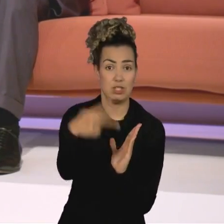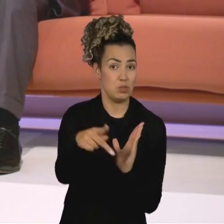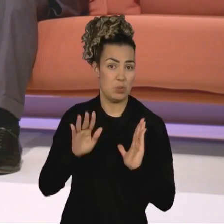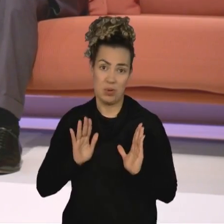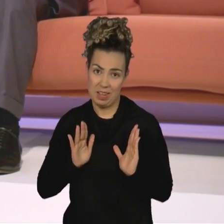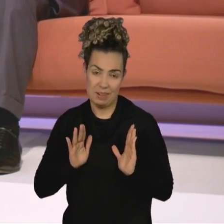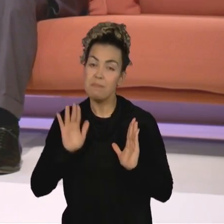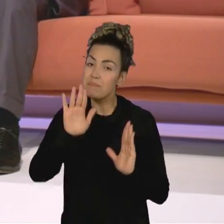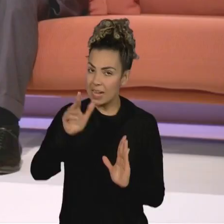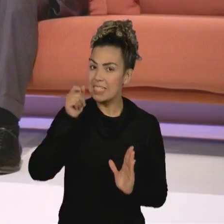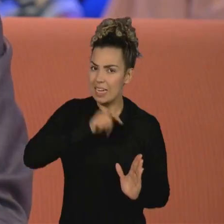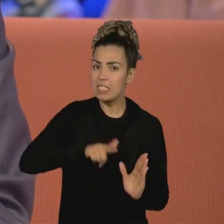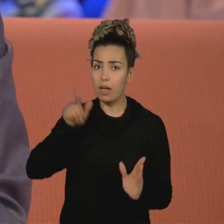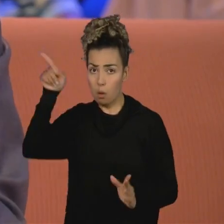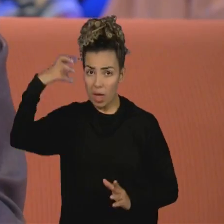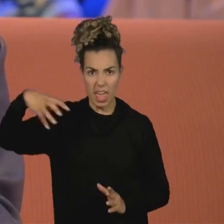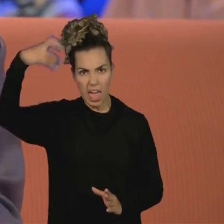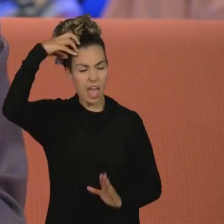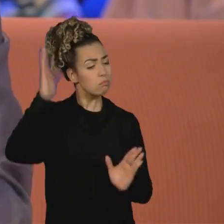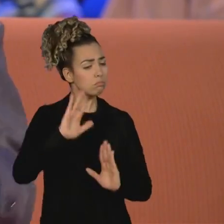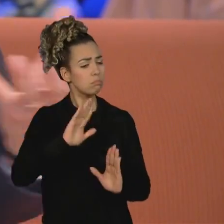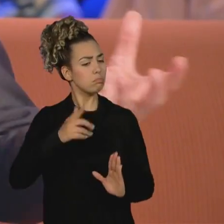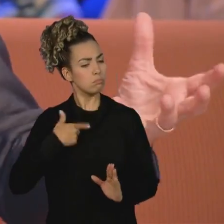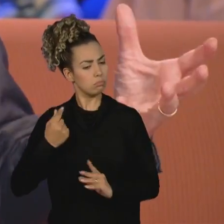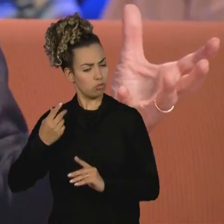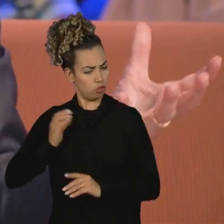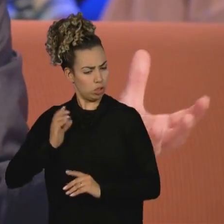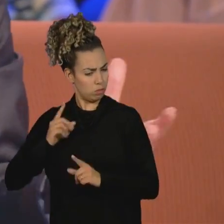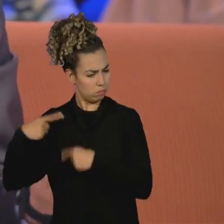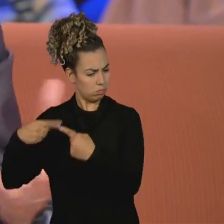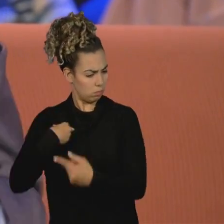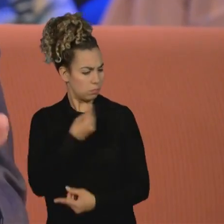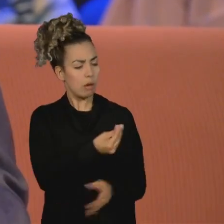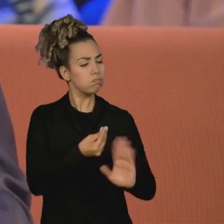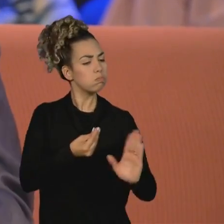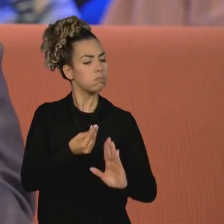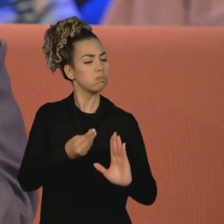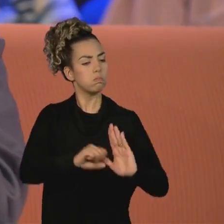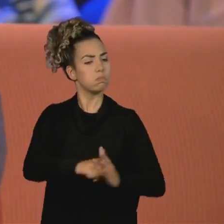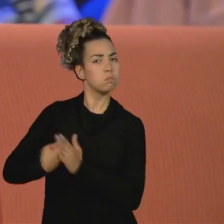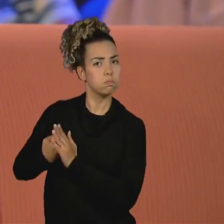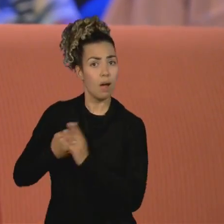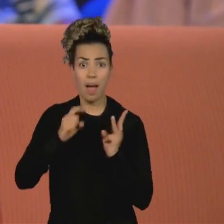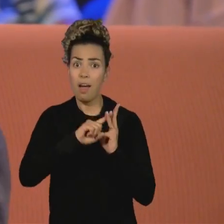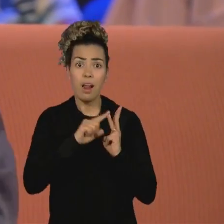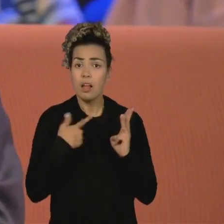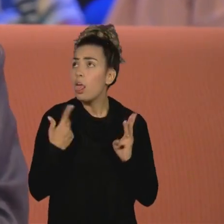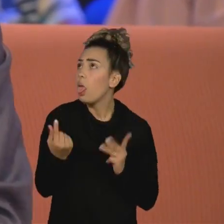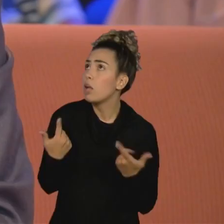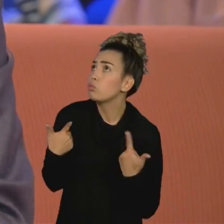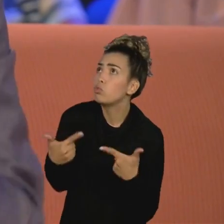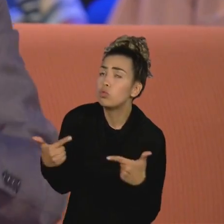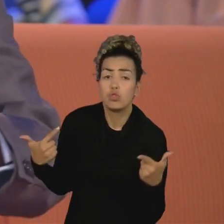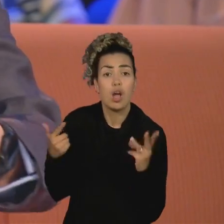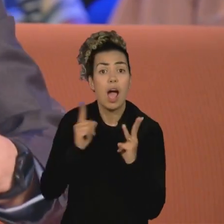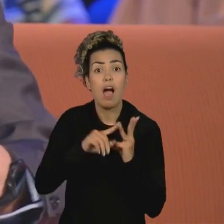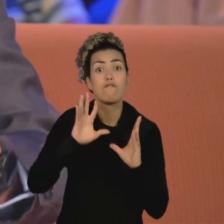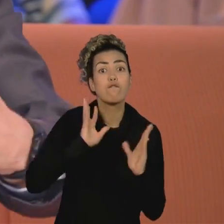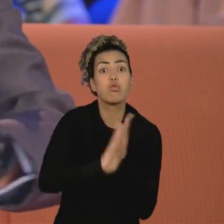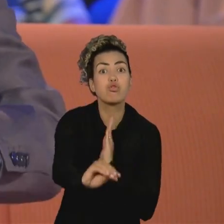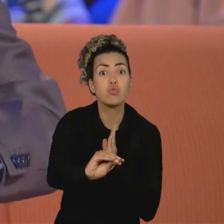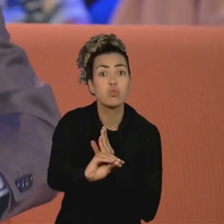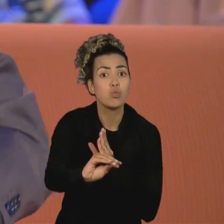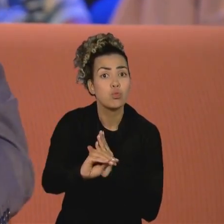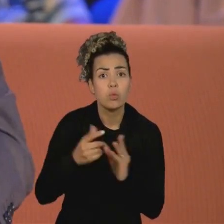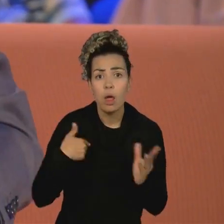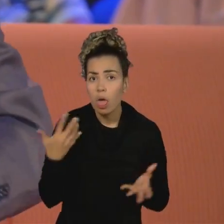a filha tem que fugir, e a partir daí as outras filhas, que são, na verdade, interesseiras, não dão carinho para o pai. Enfim, e